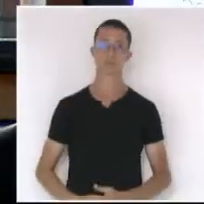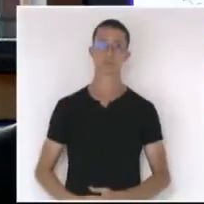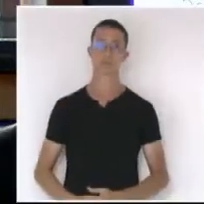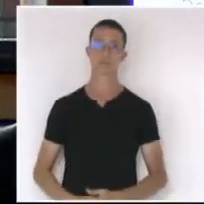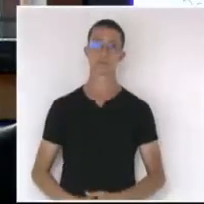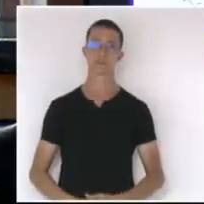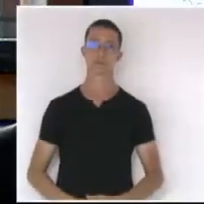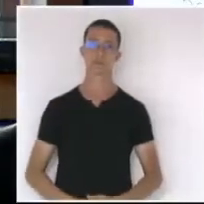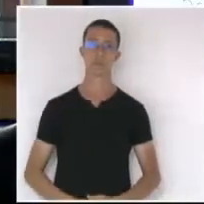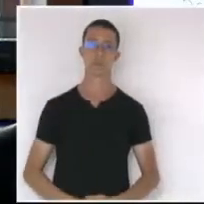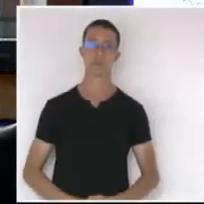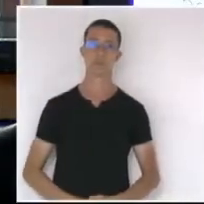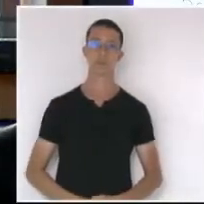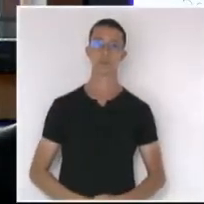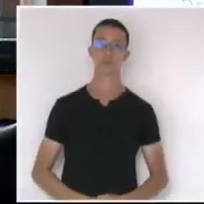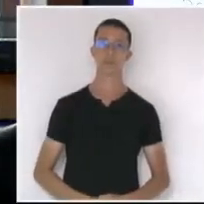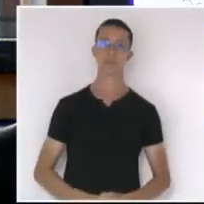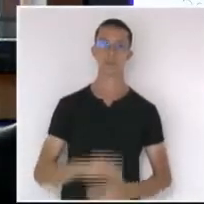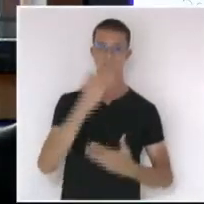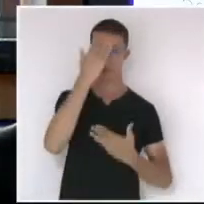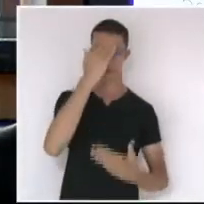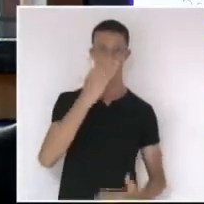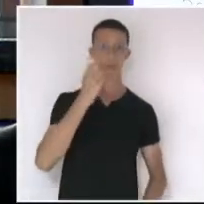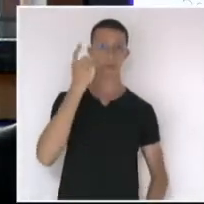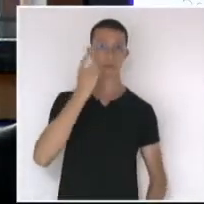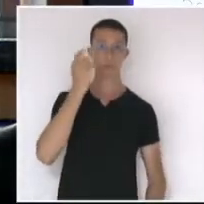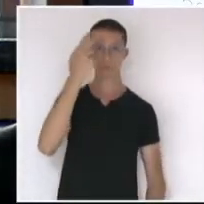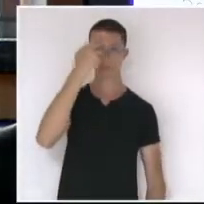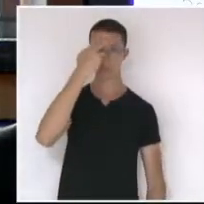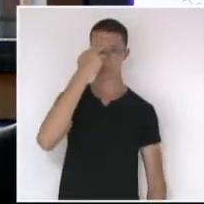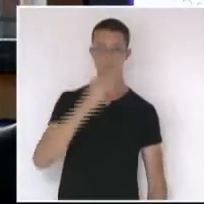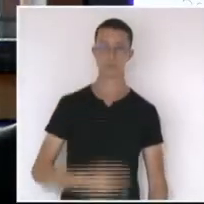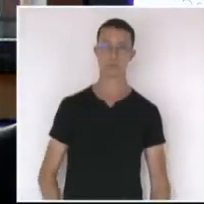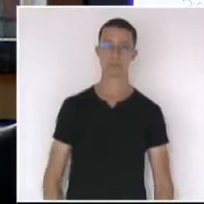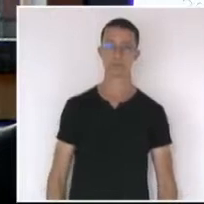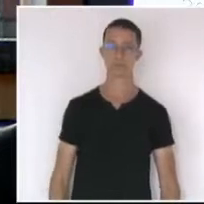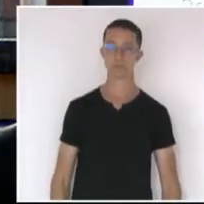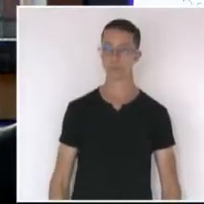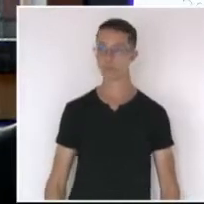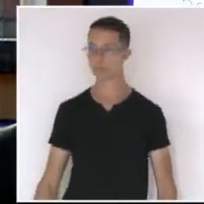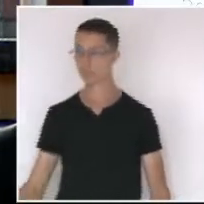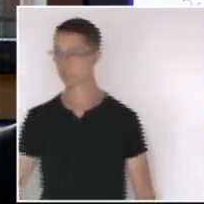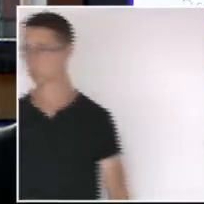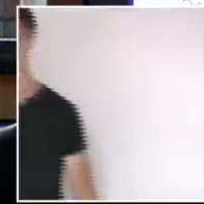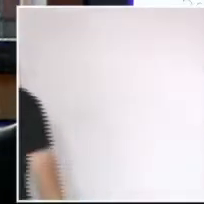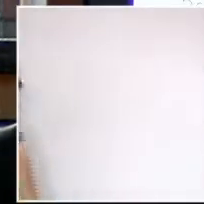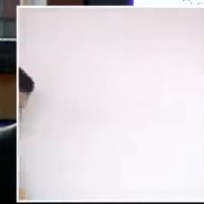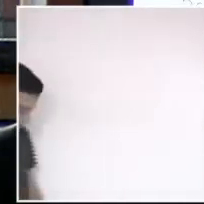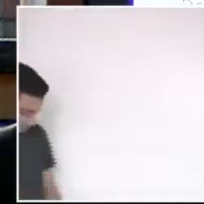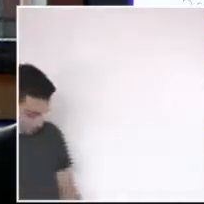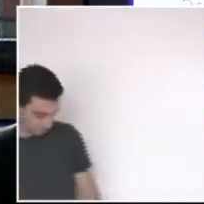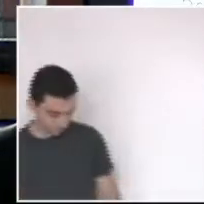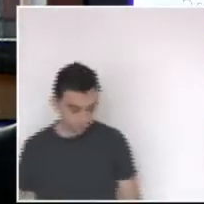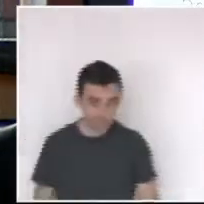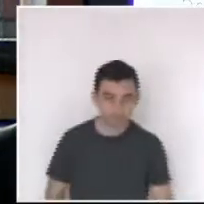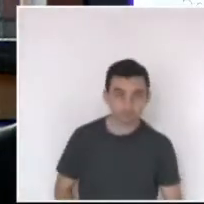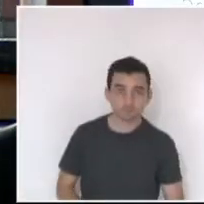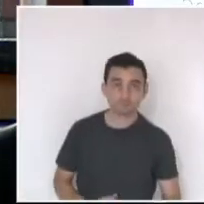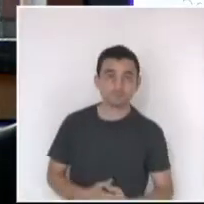e obrigado Deputado Natalino lázare parabéns pelo pronunciamento é